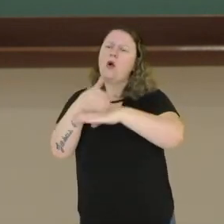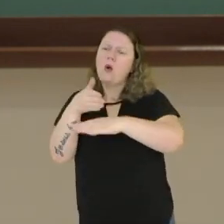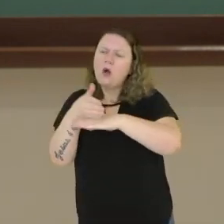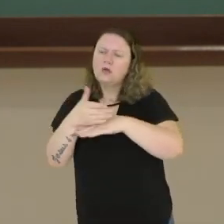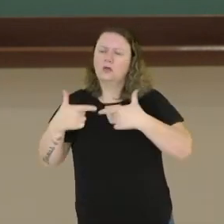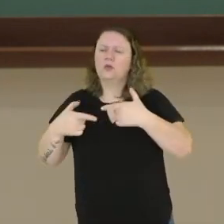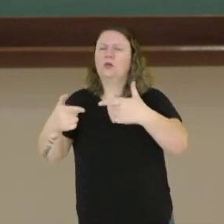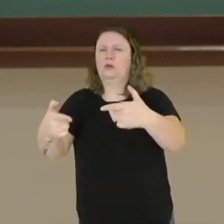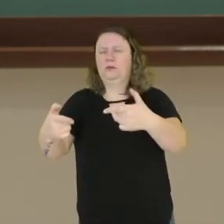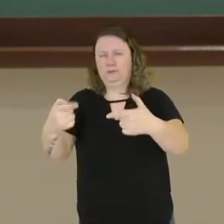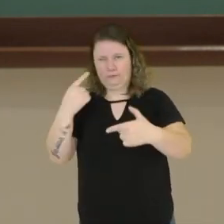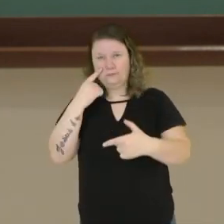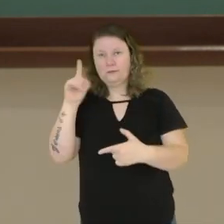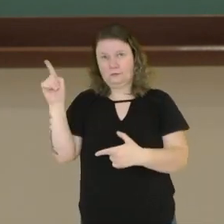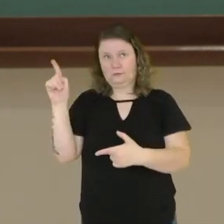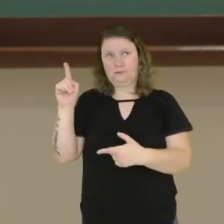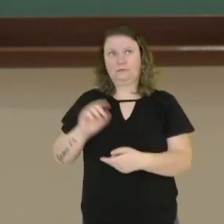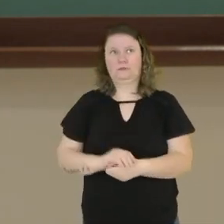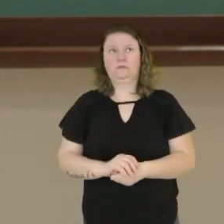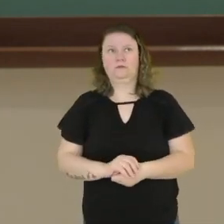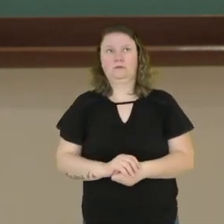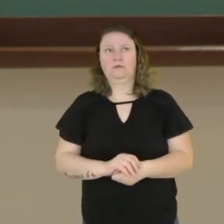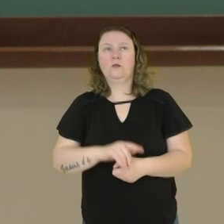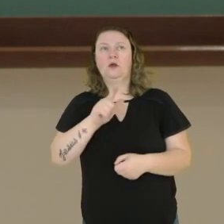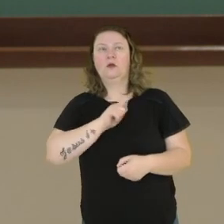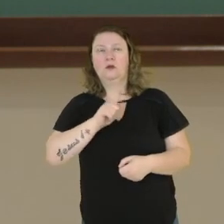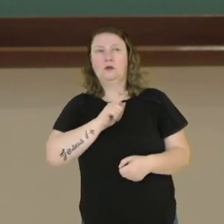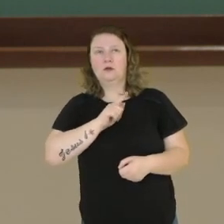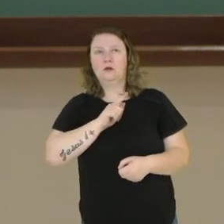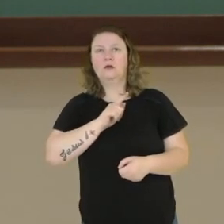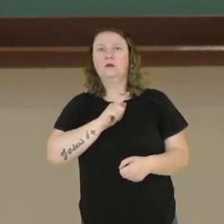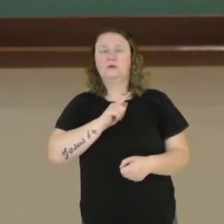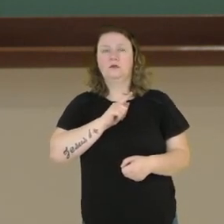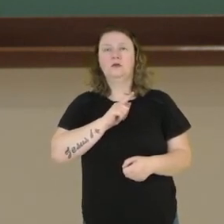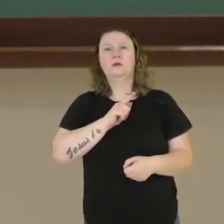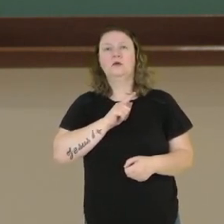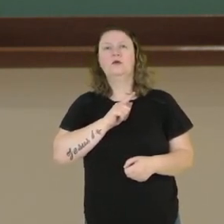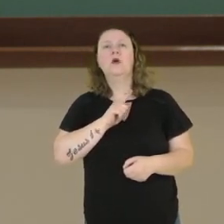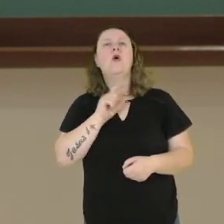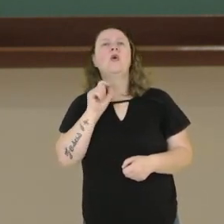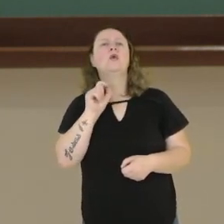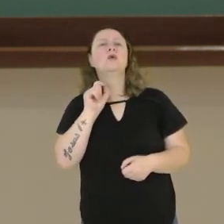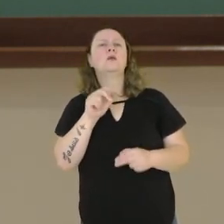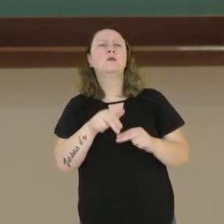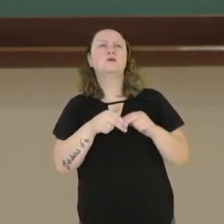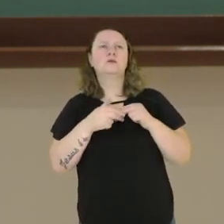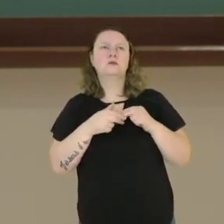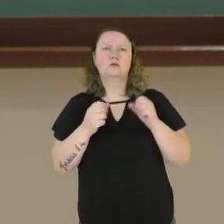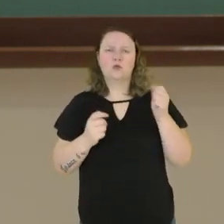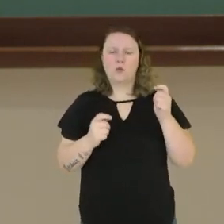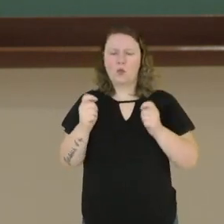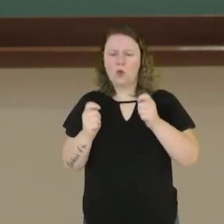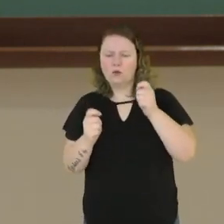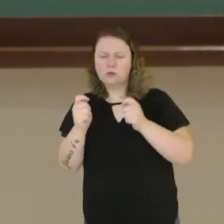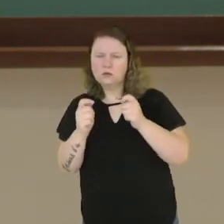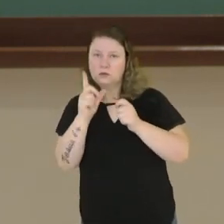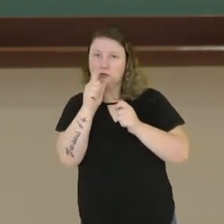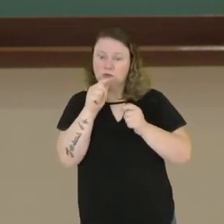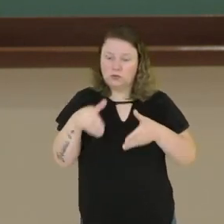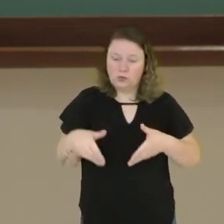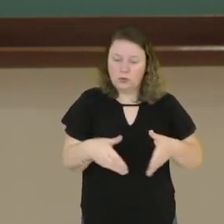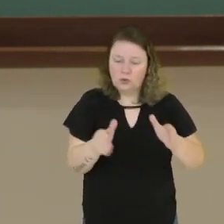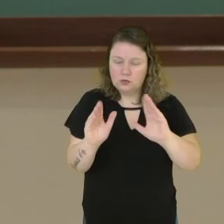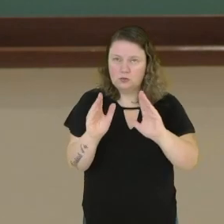conflito. Vamos dar uma olhada? Bom, aqui a gente vai ter alguns, né, desses motivos. O controle dos rios Paraná,